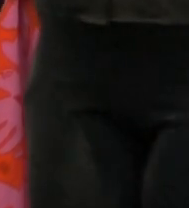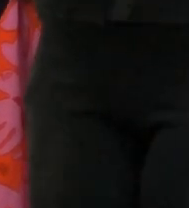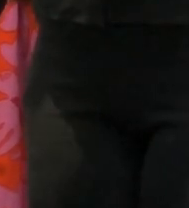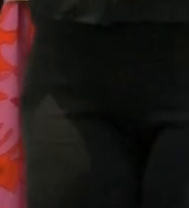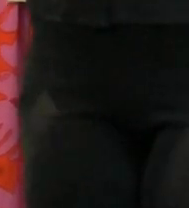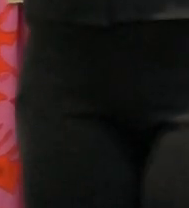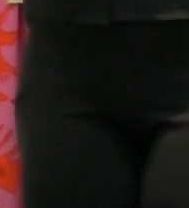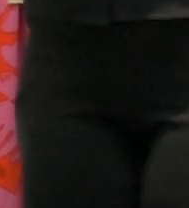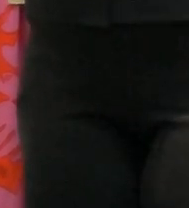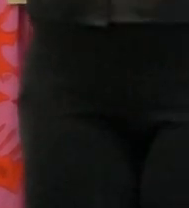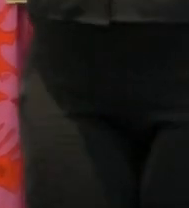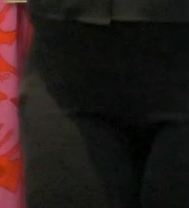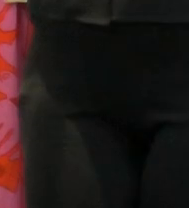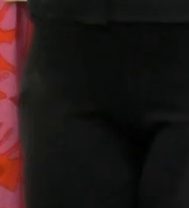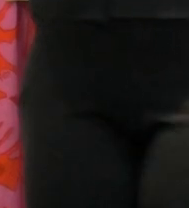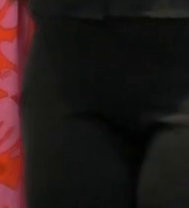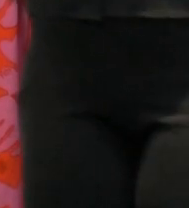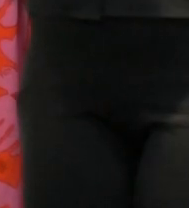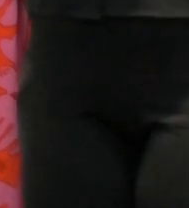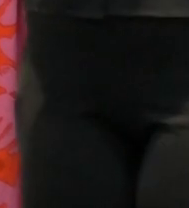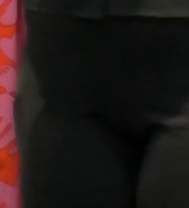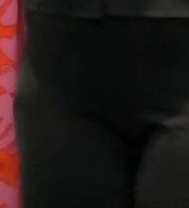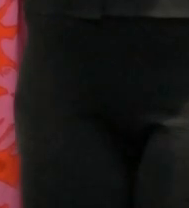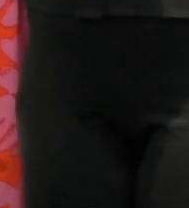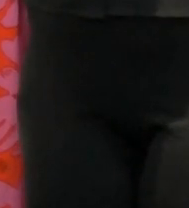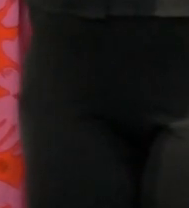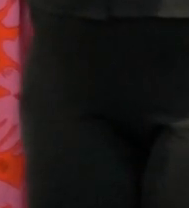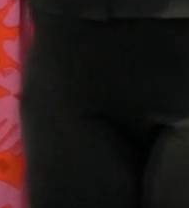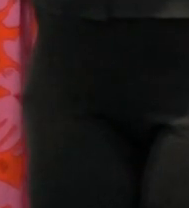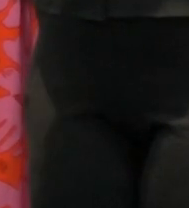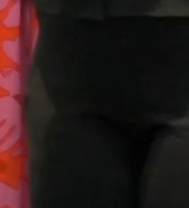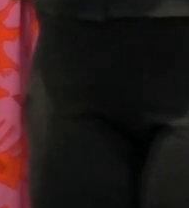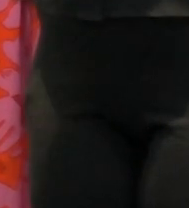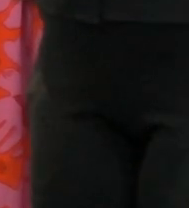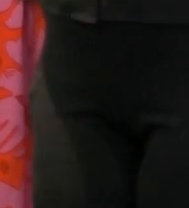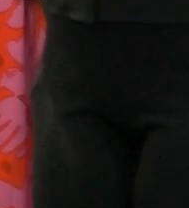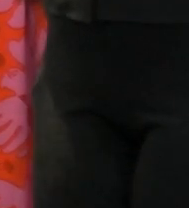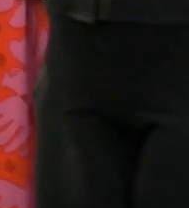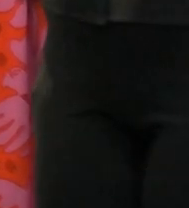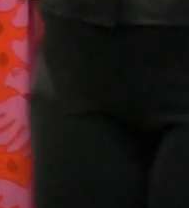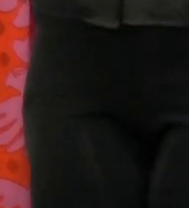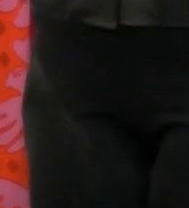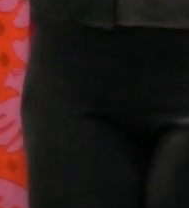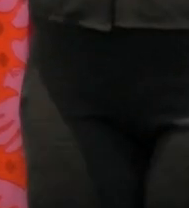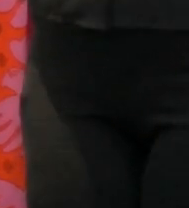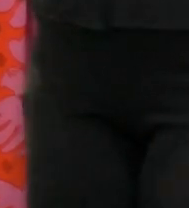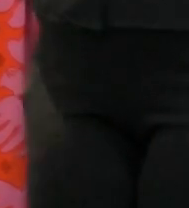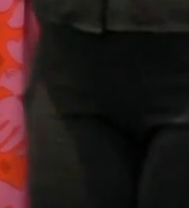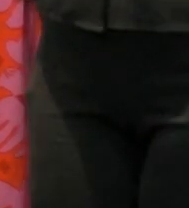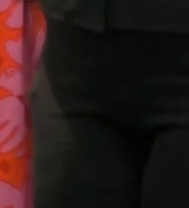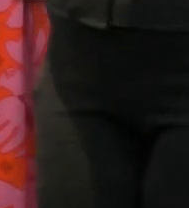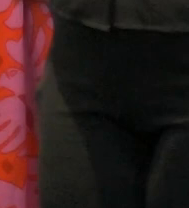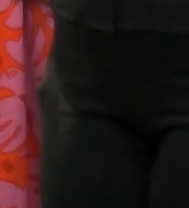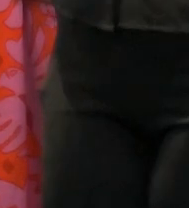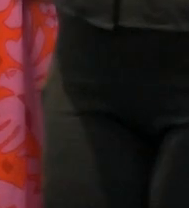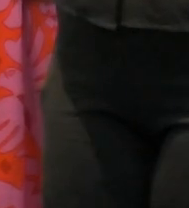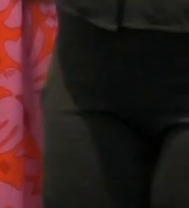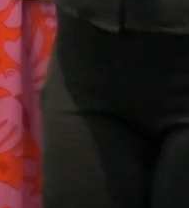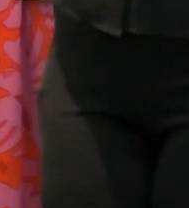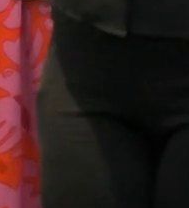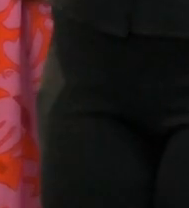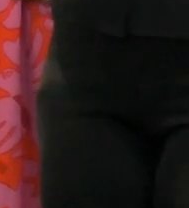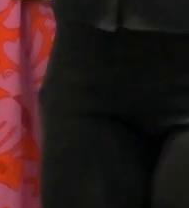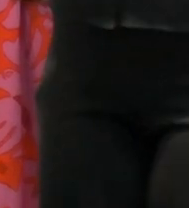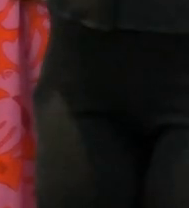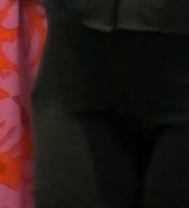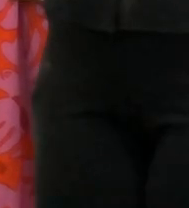Deputado e não como vida robotizar eu não consigo dividir as coisas no escritório gente eu vivo intensamente